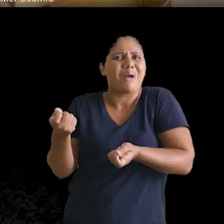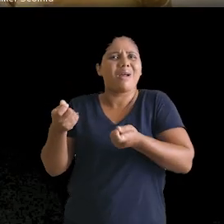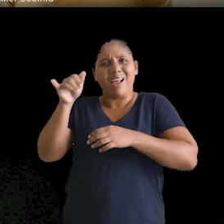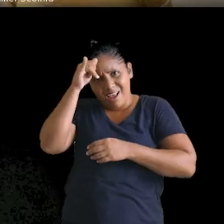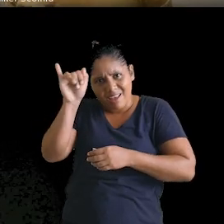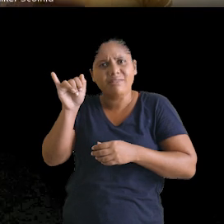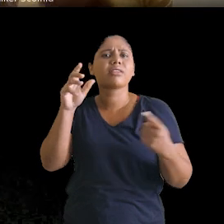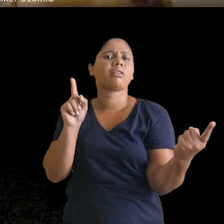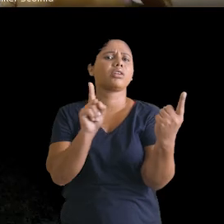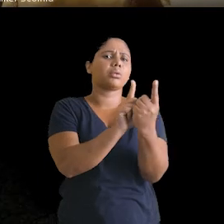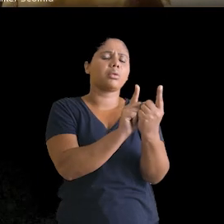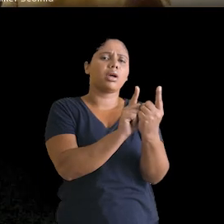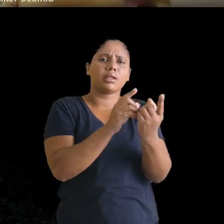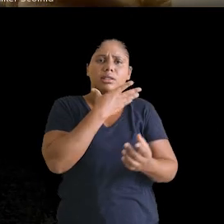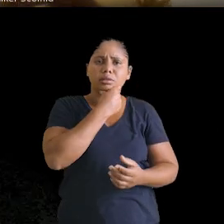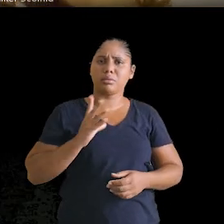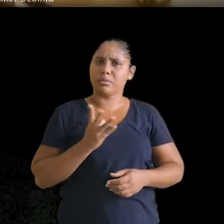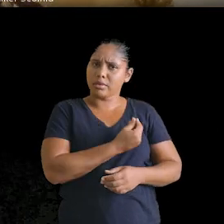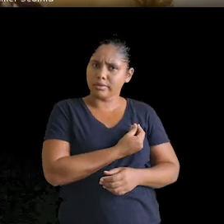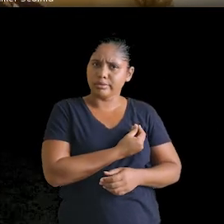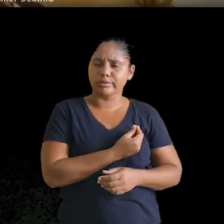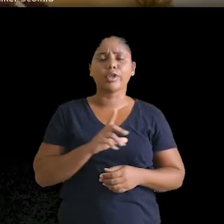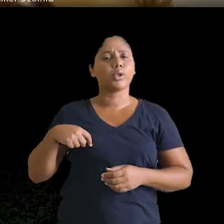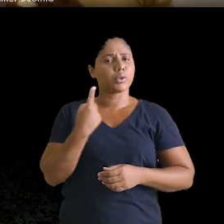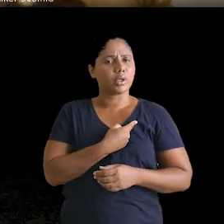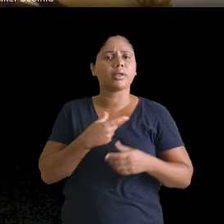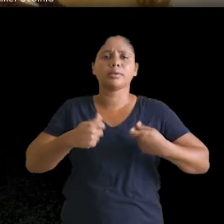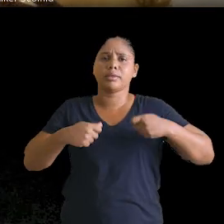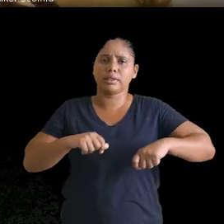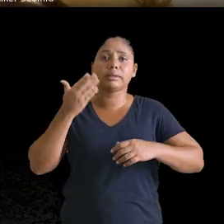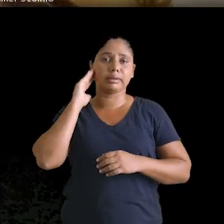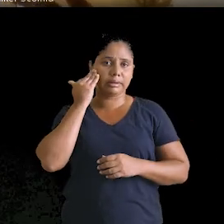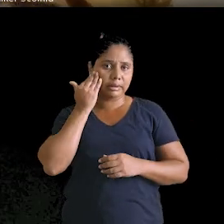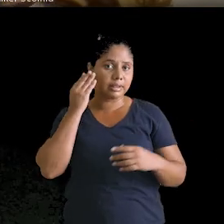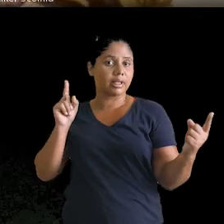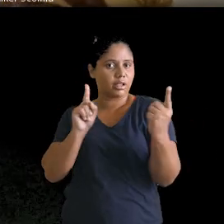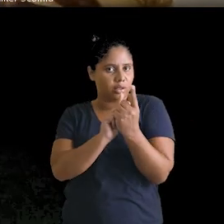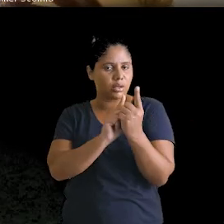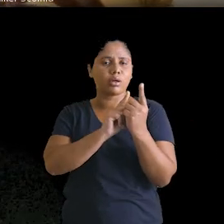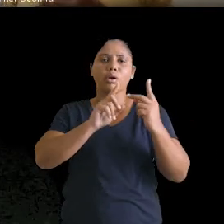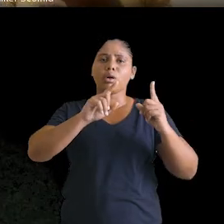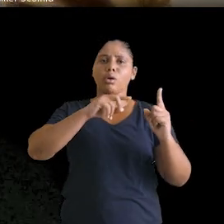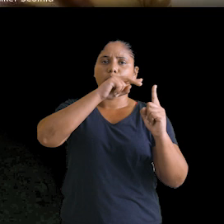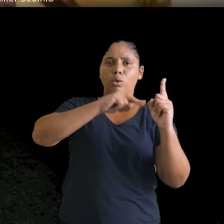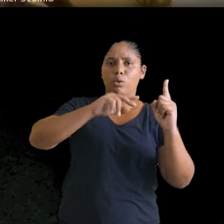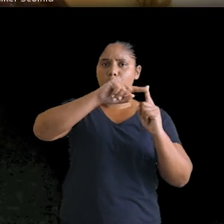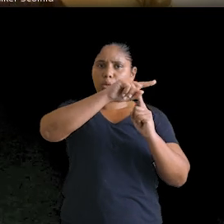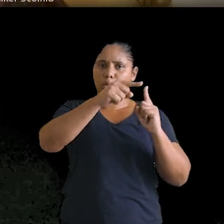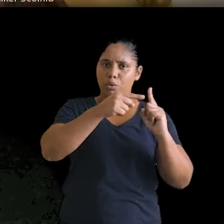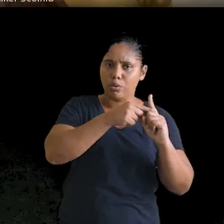homens trans e pessoas transmasculinas. A gente tem que entender que a questão do pré-natal, não só pré-natal, mas a